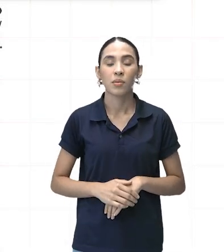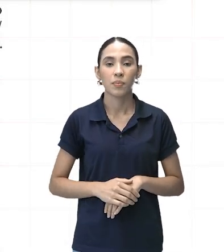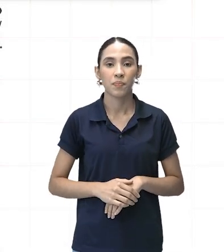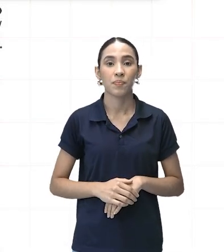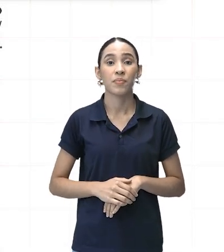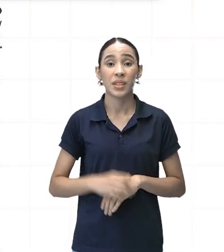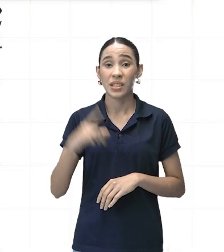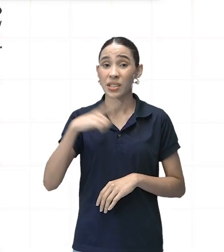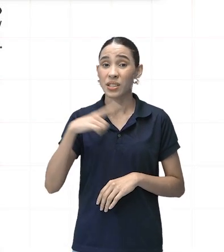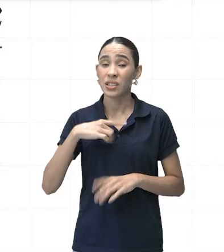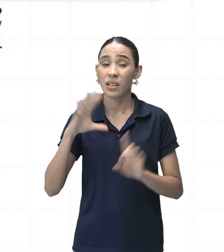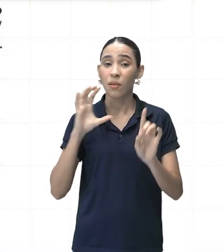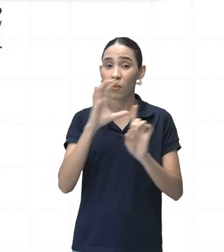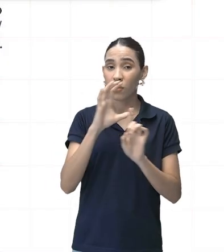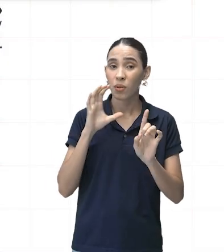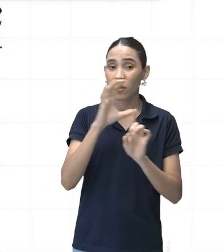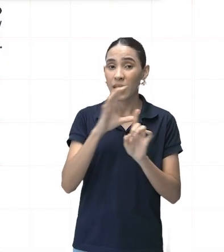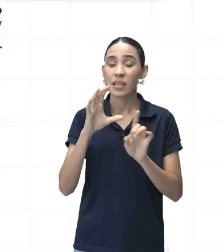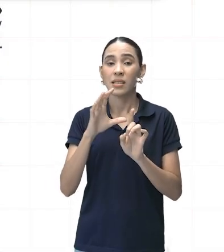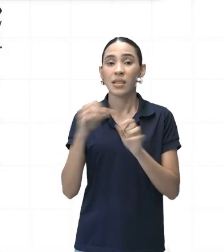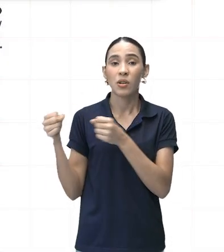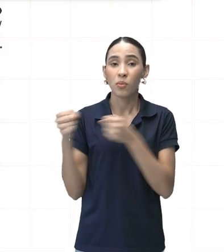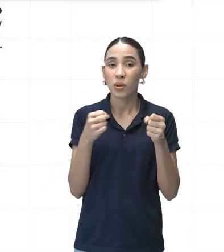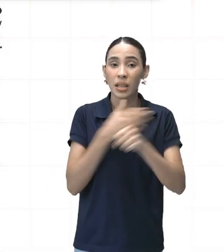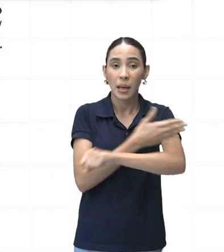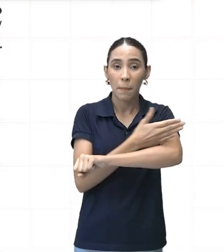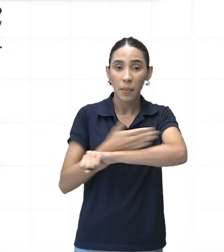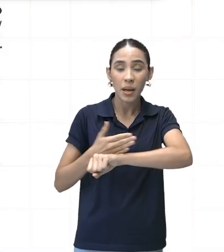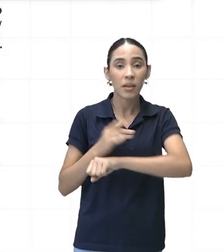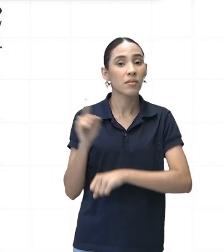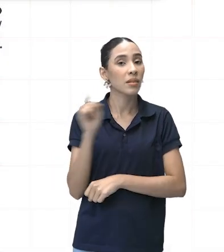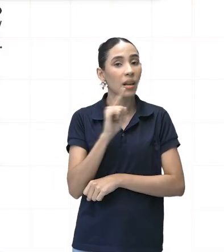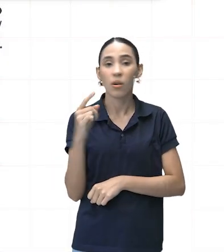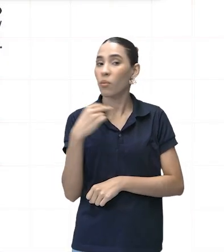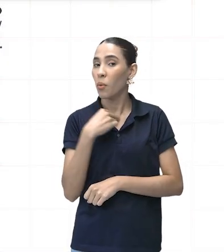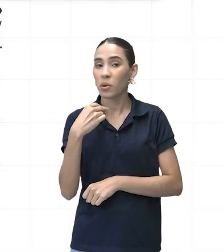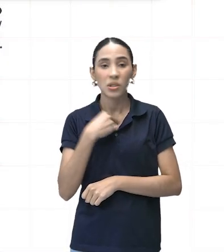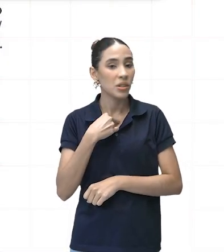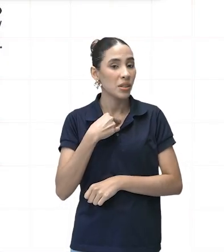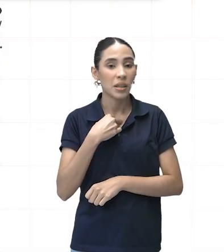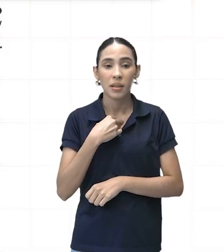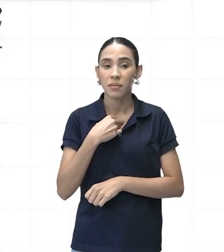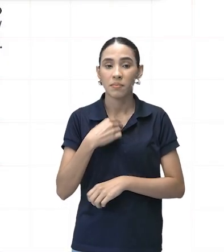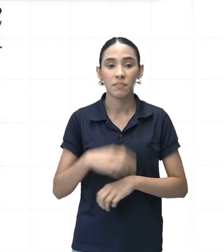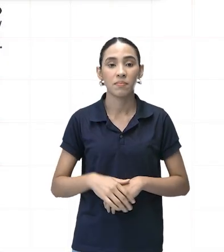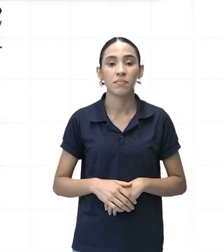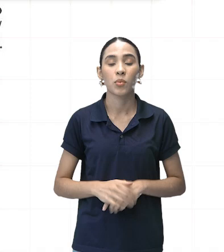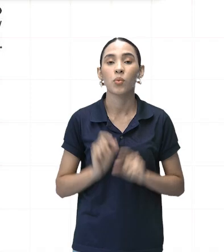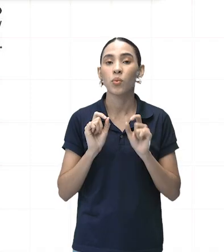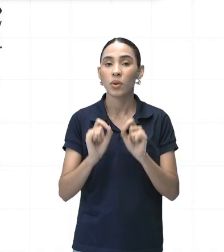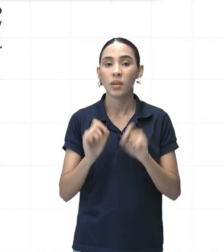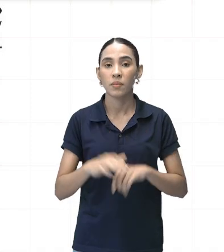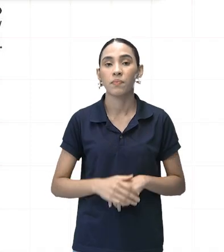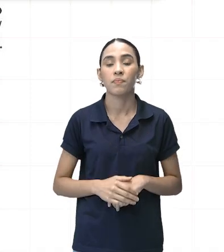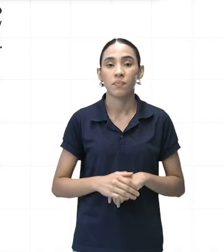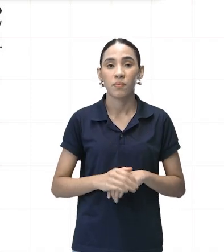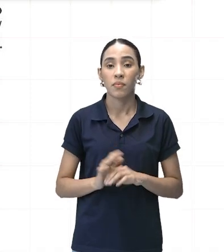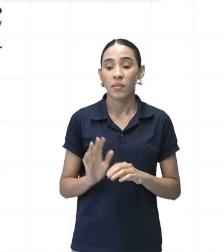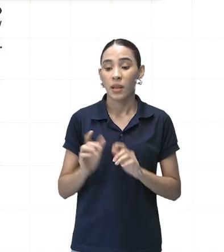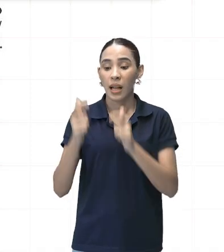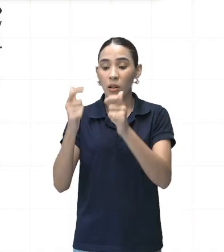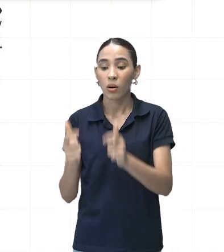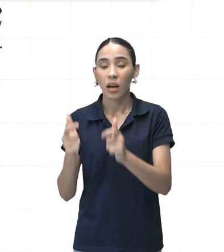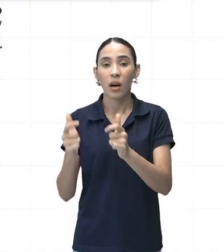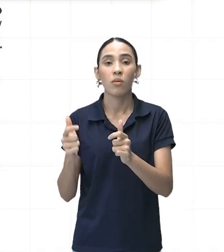era dominado pela minoria branca, né, não podia ter ali em uma mesma